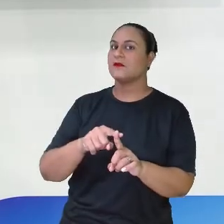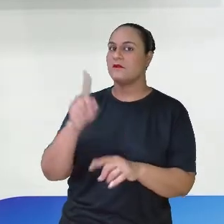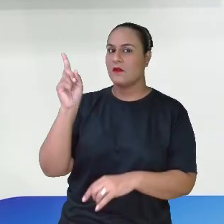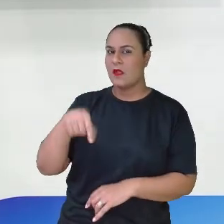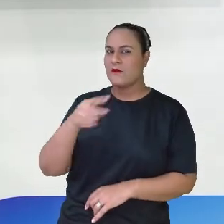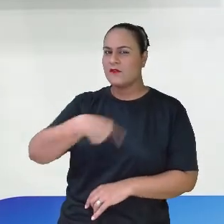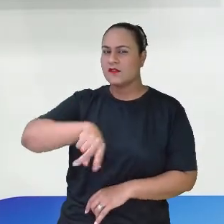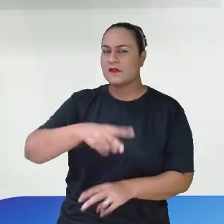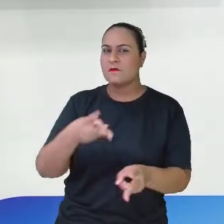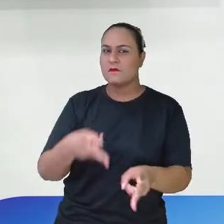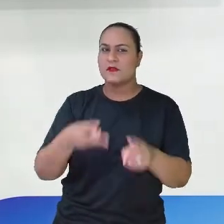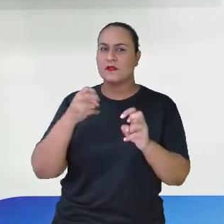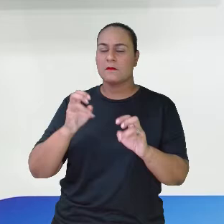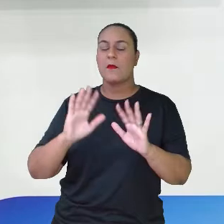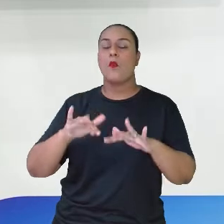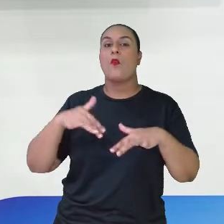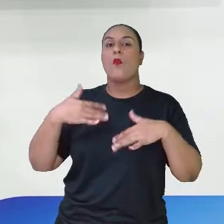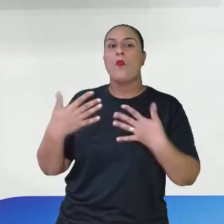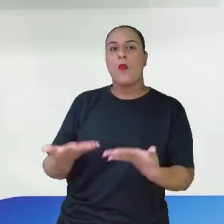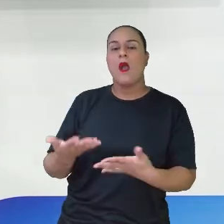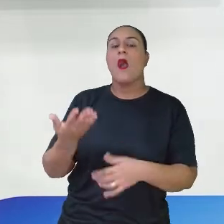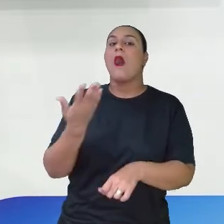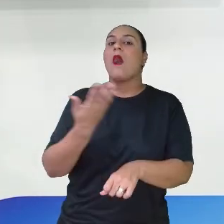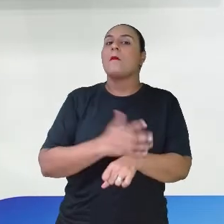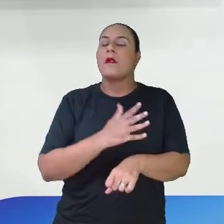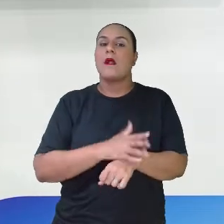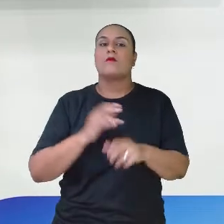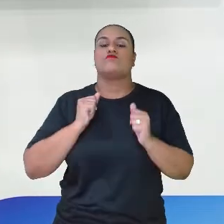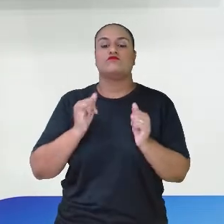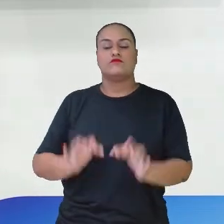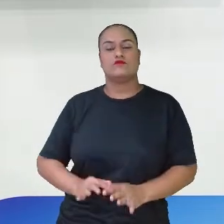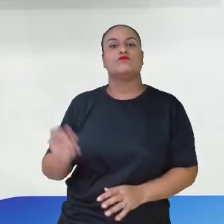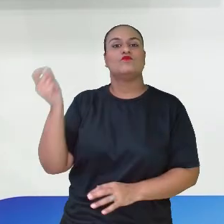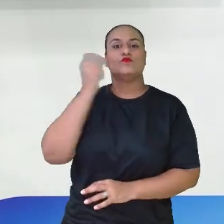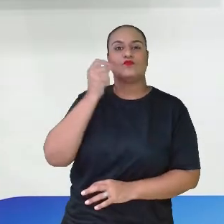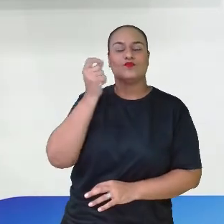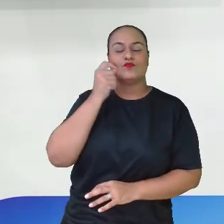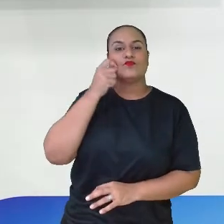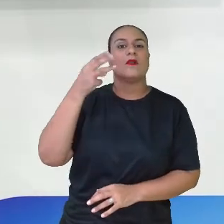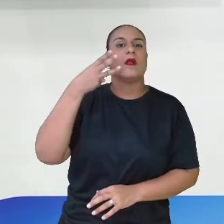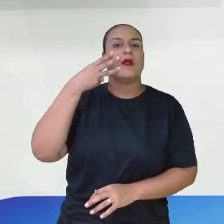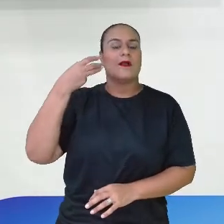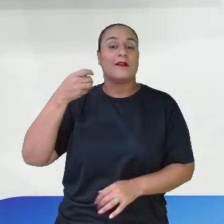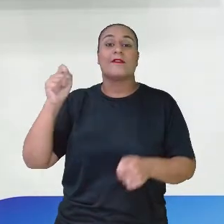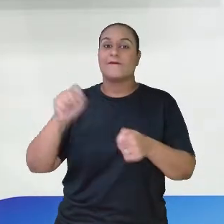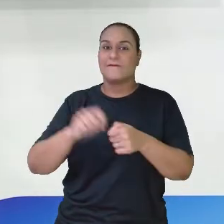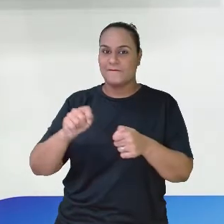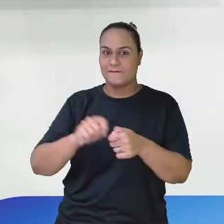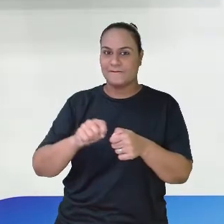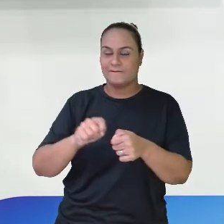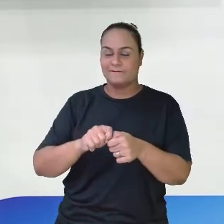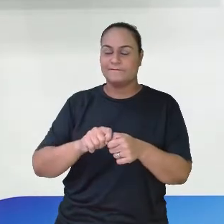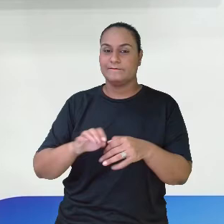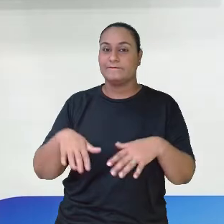perceberem quais eram as ações que esses ratos, que esse gato estava fazendo.